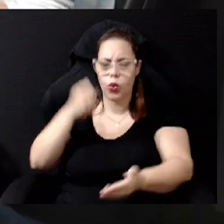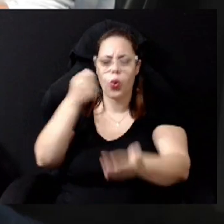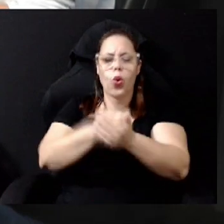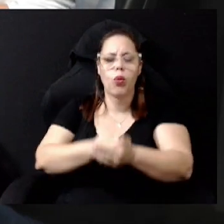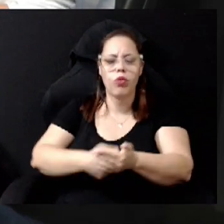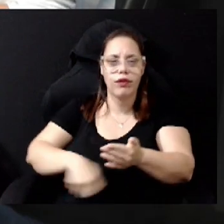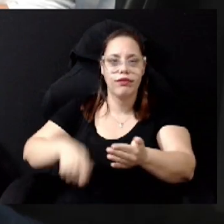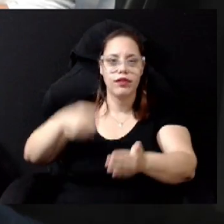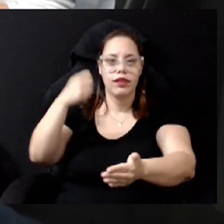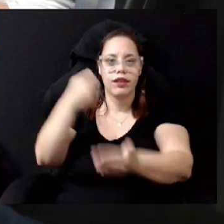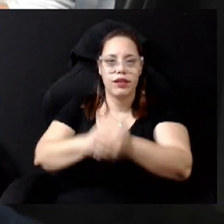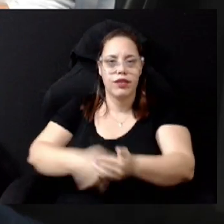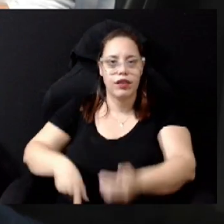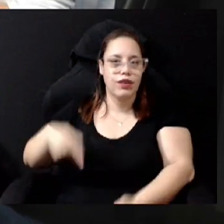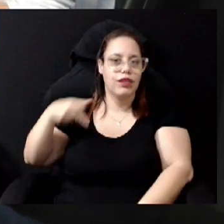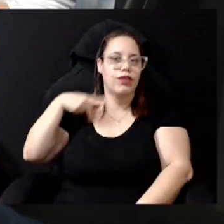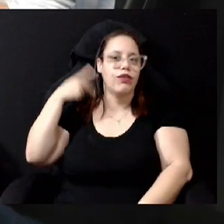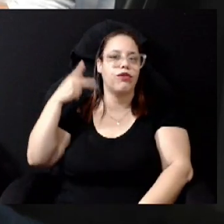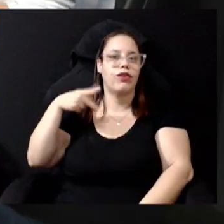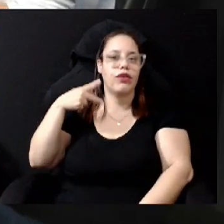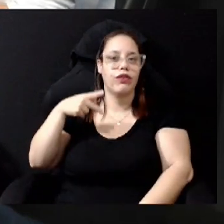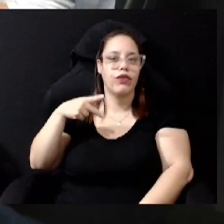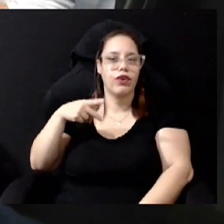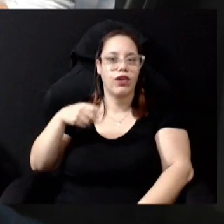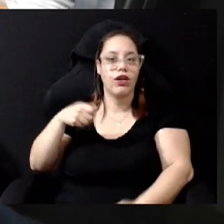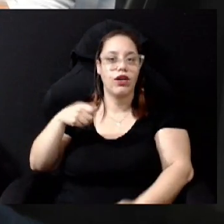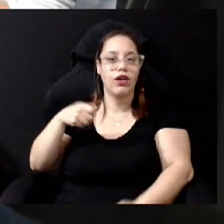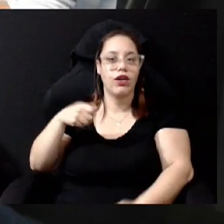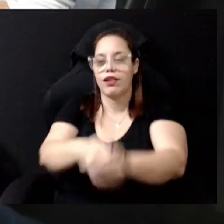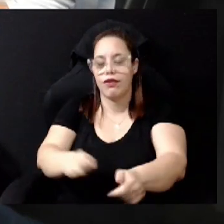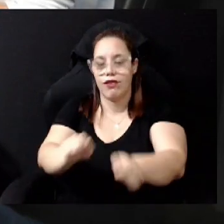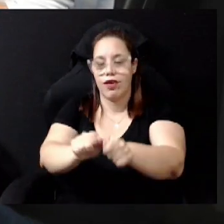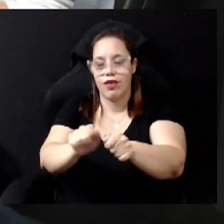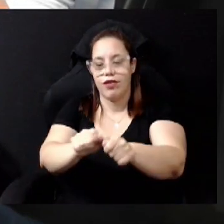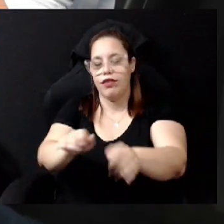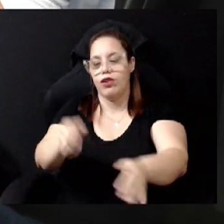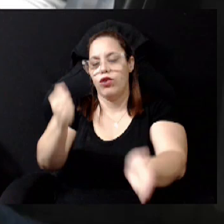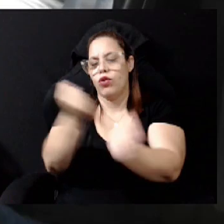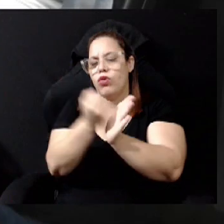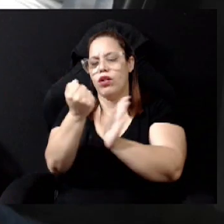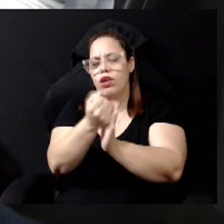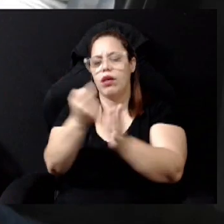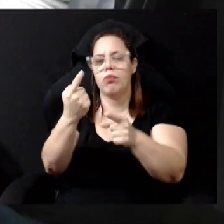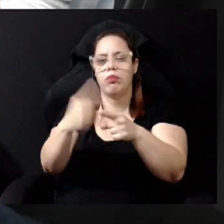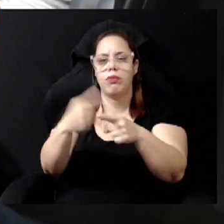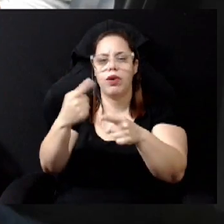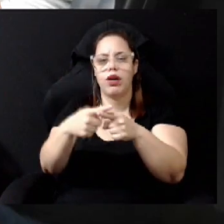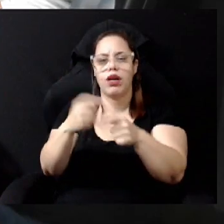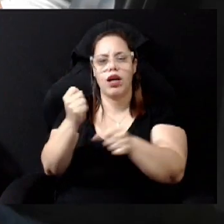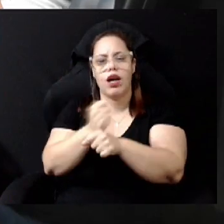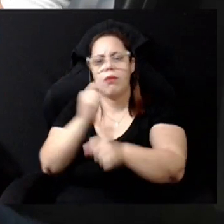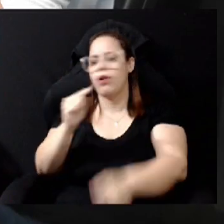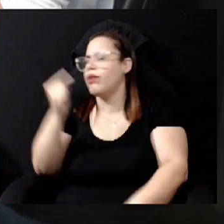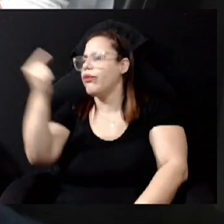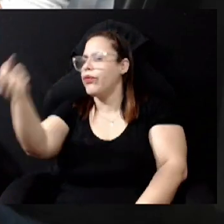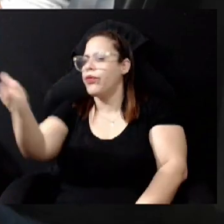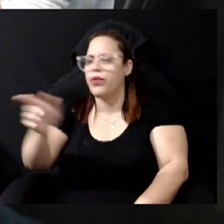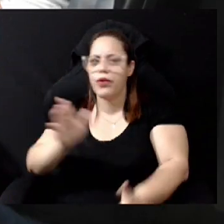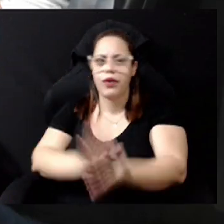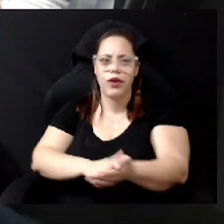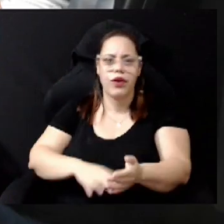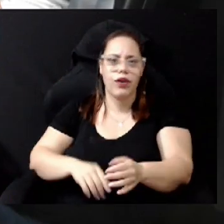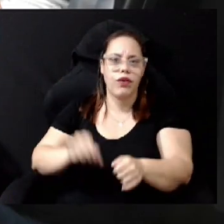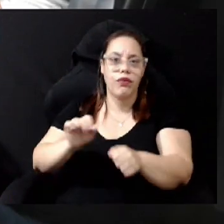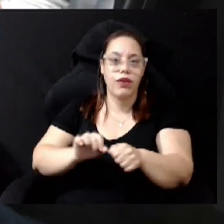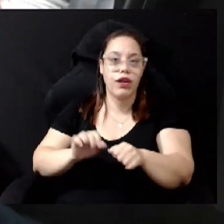vereador que fosse executar a obra, ou seja, ele que vai contratar. Por que não fez a obra tal? Exatamente. Por que não foi lá e fez tal coisa? Como